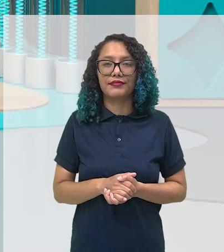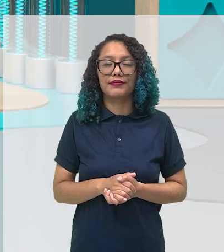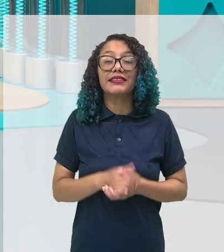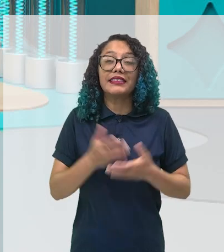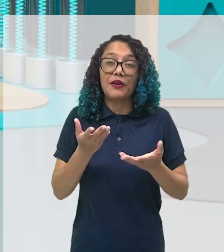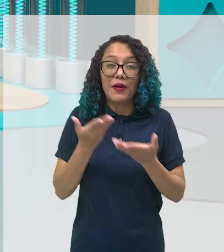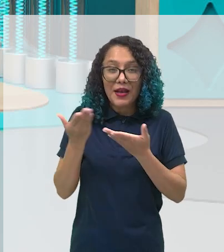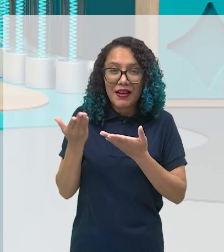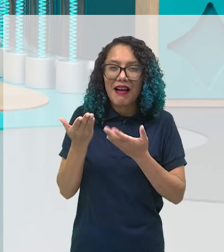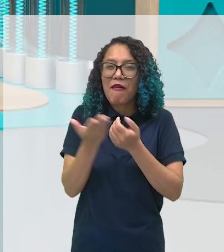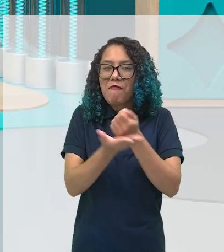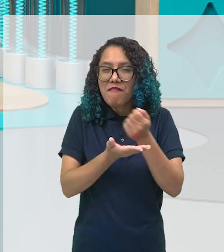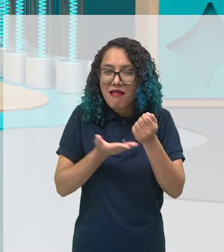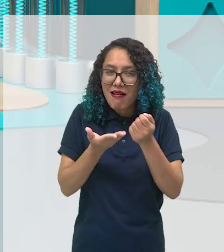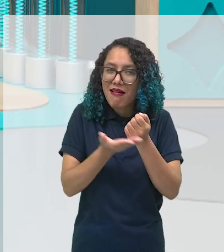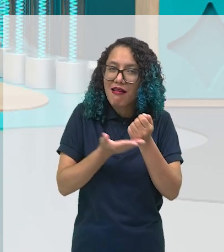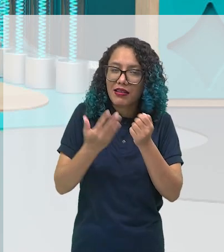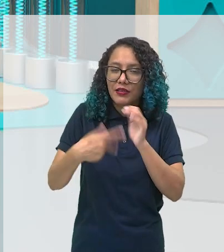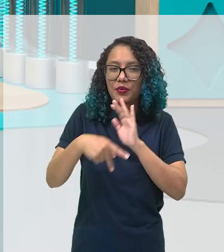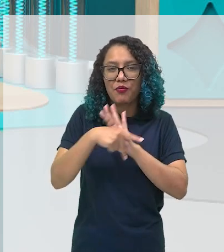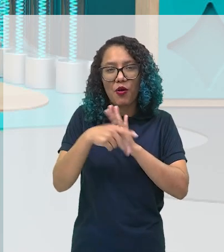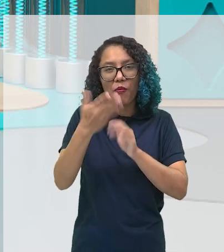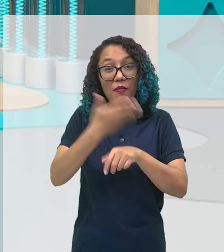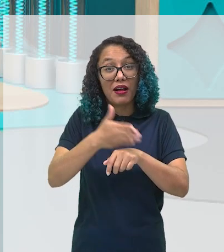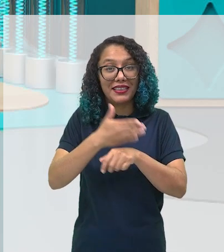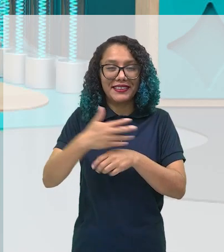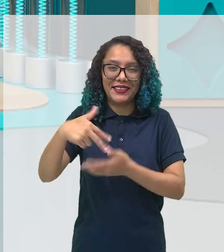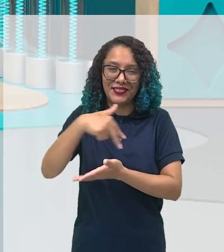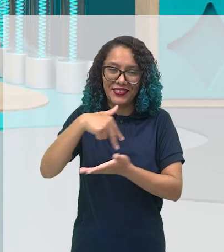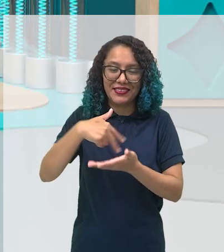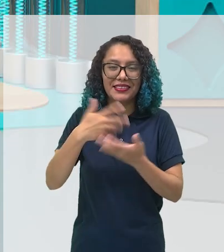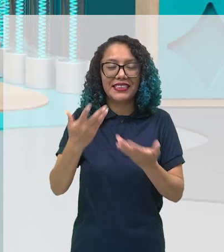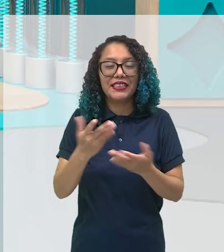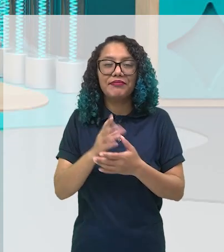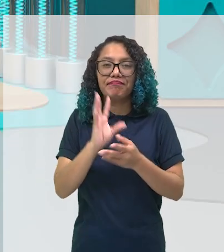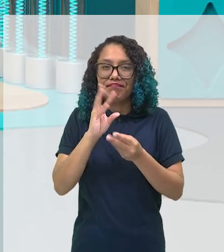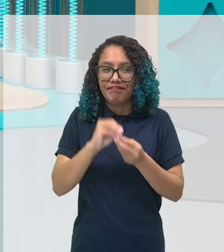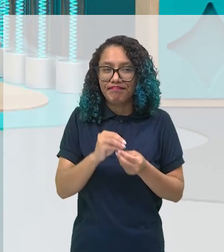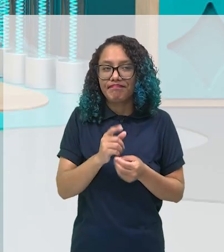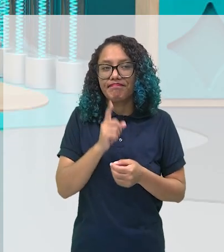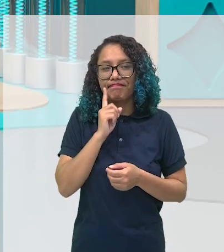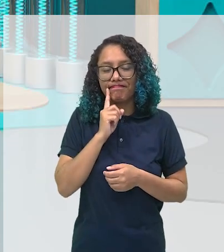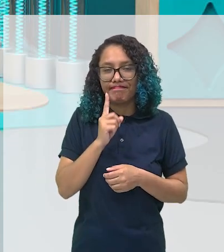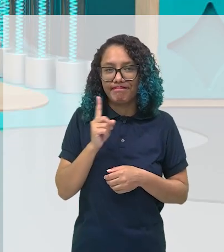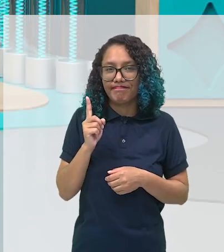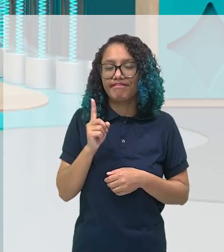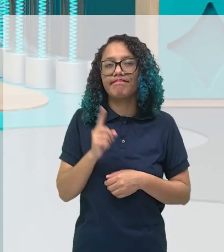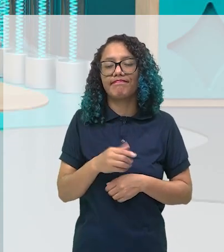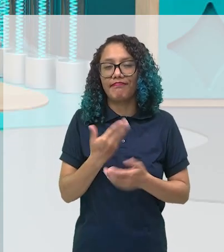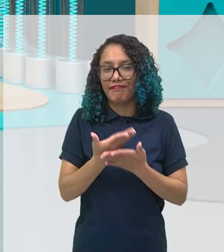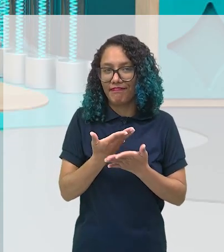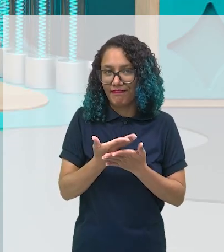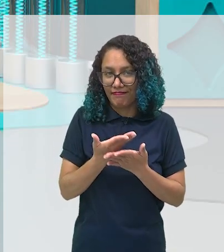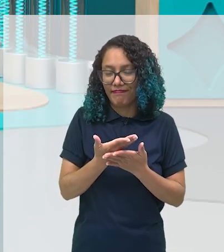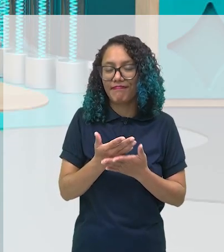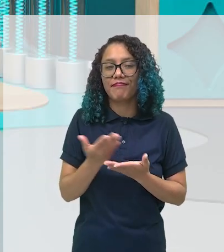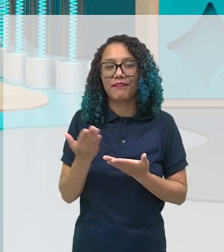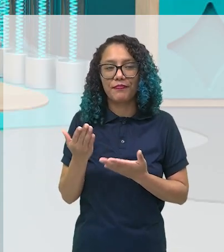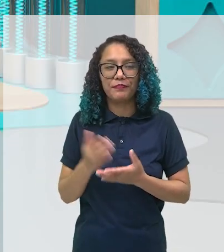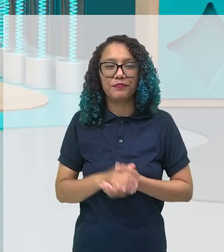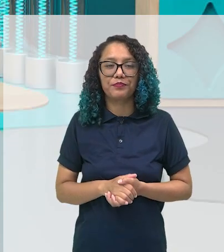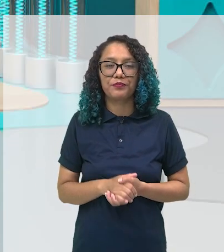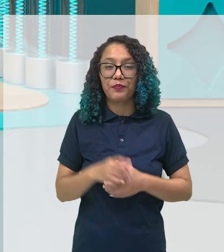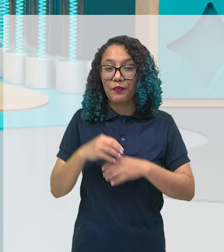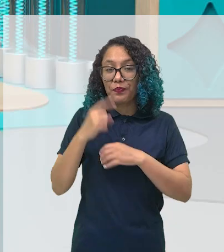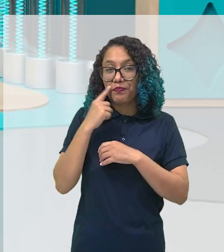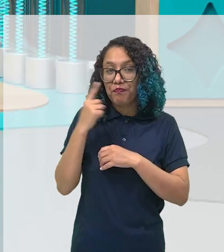o essencial da prática, né, das danças. E para finalizar, né, essa nossa aula aqui sobre o bolero, deixa a